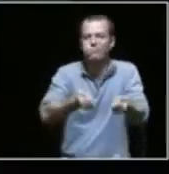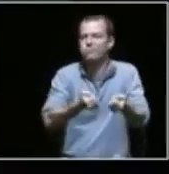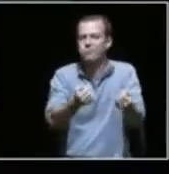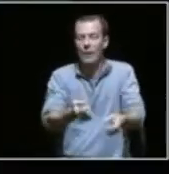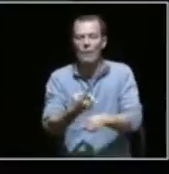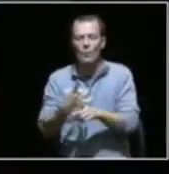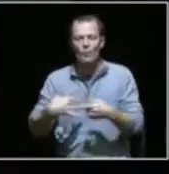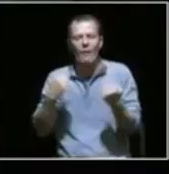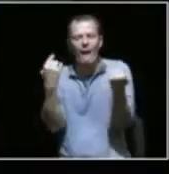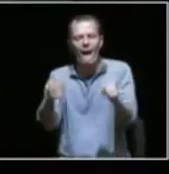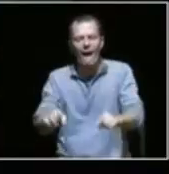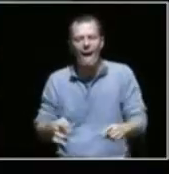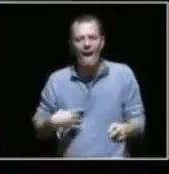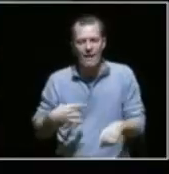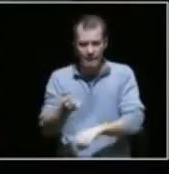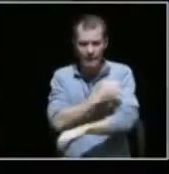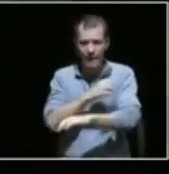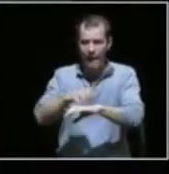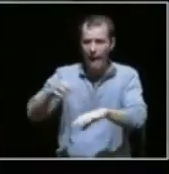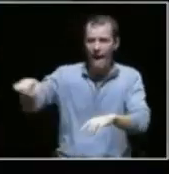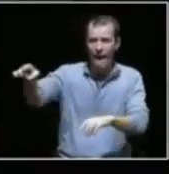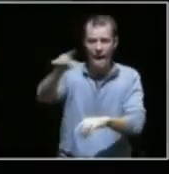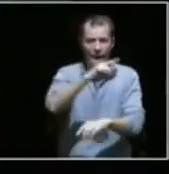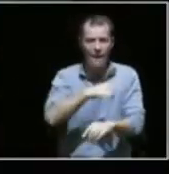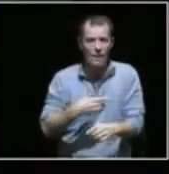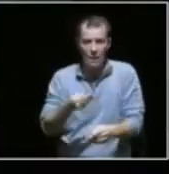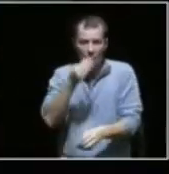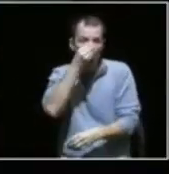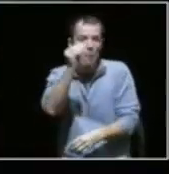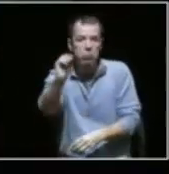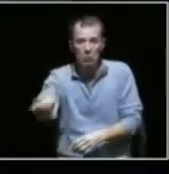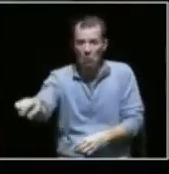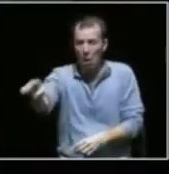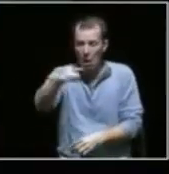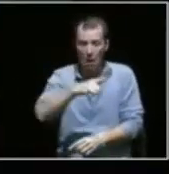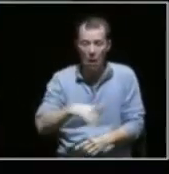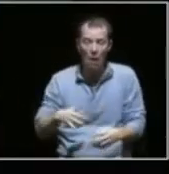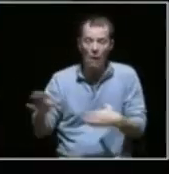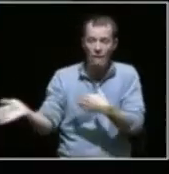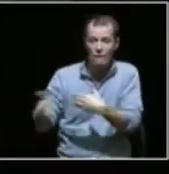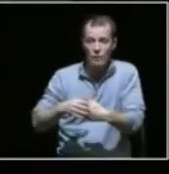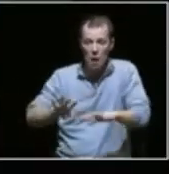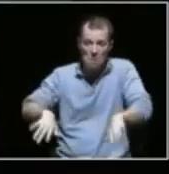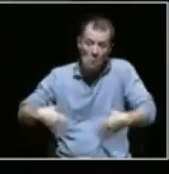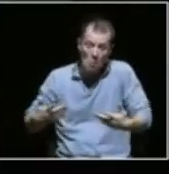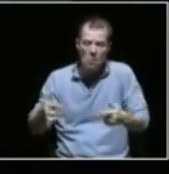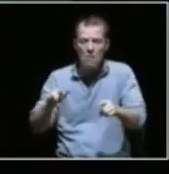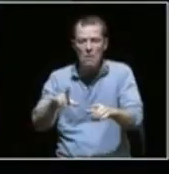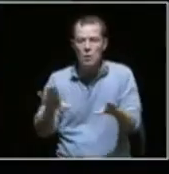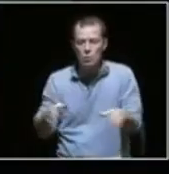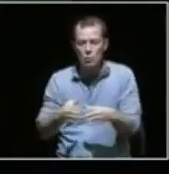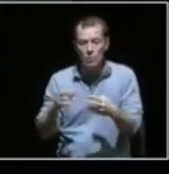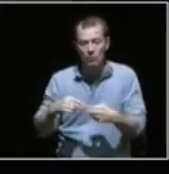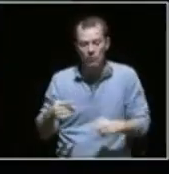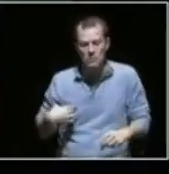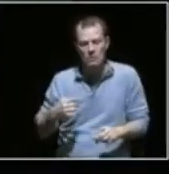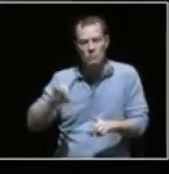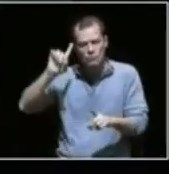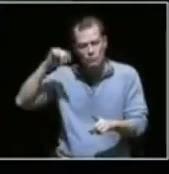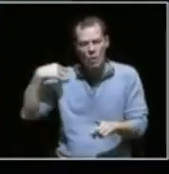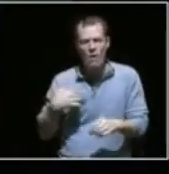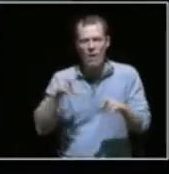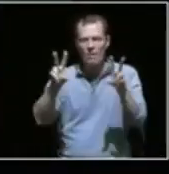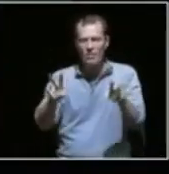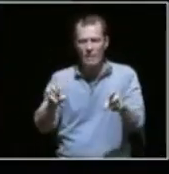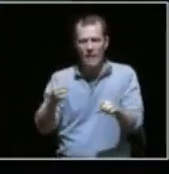até porque possui inúmeros fogos que se encontram devolutos ou encerrados, sabendo muito bem os grupos municipais que o tema